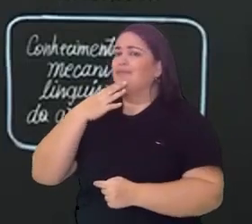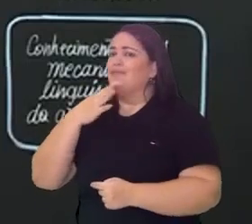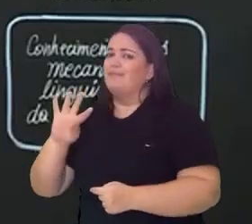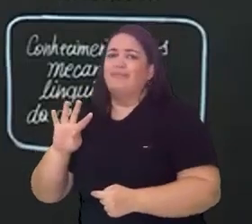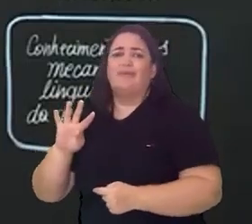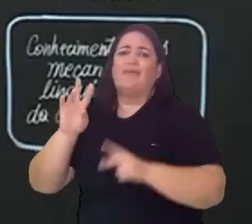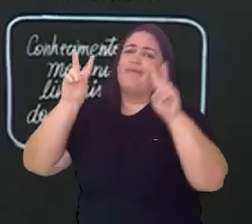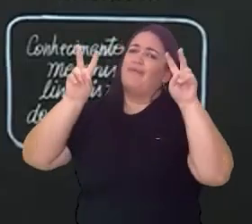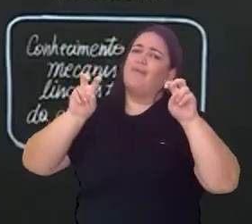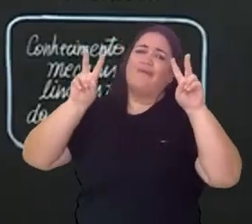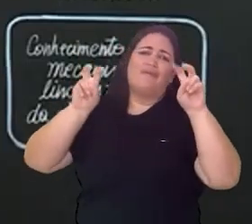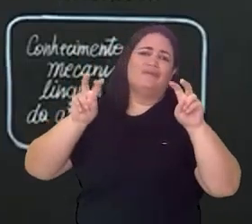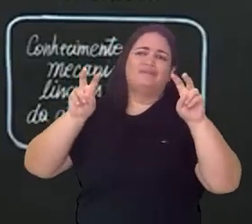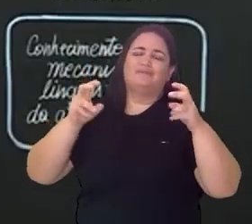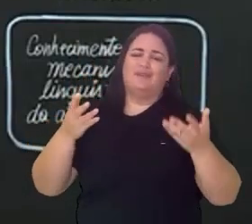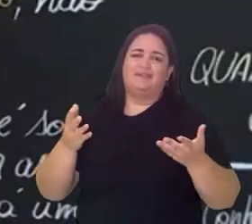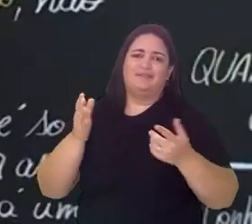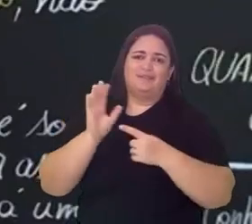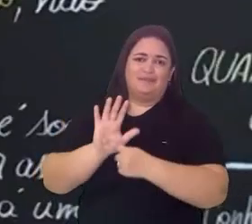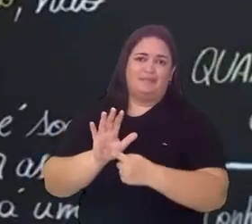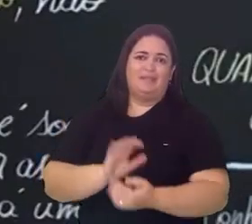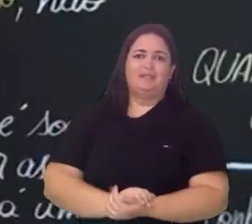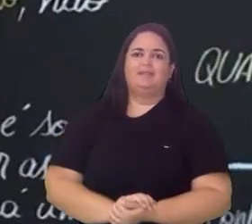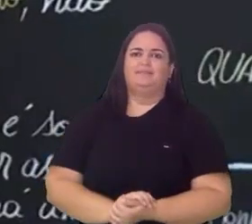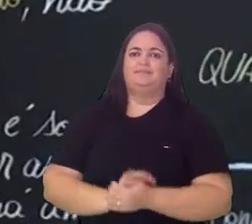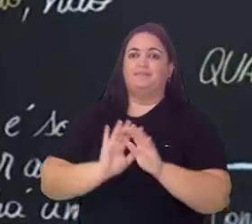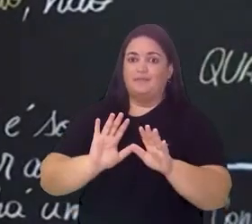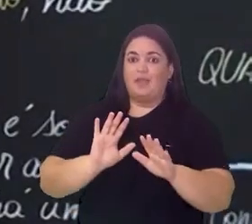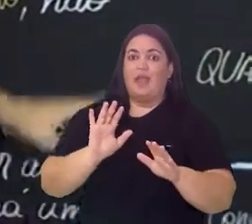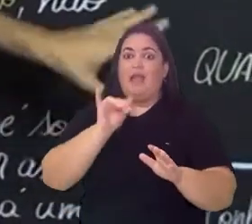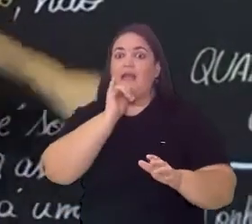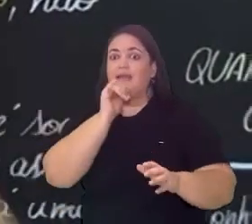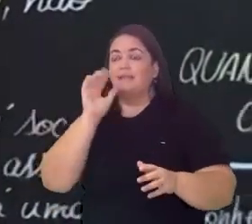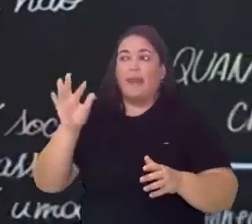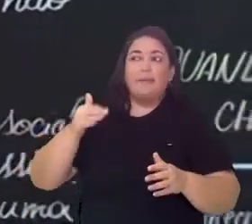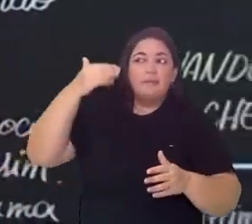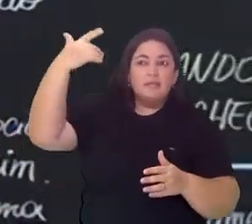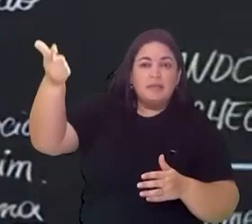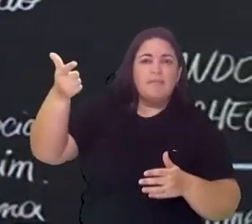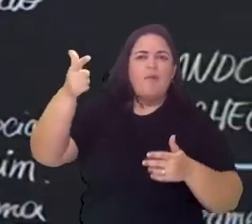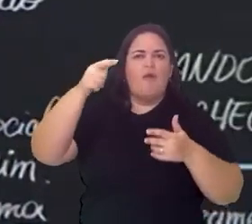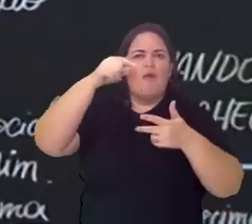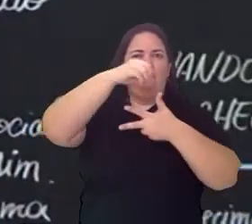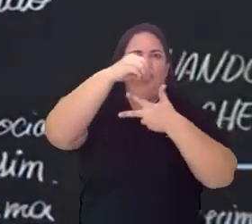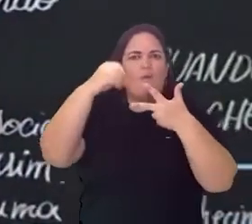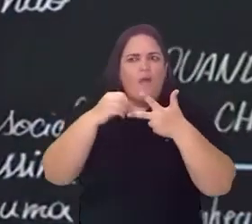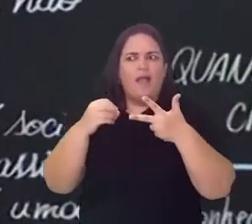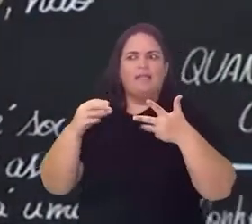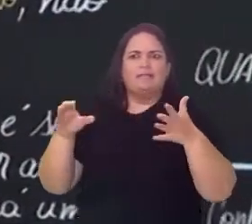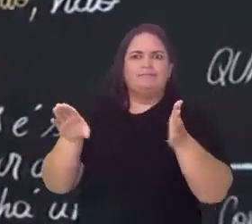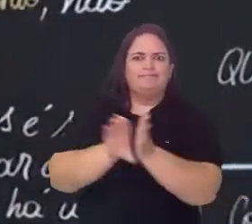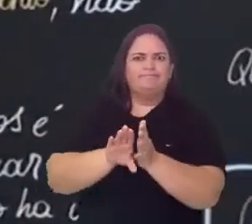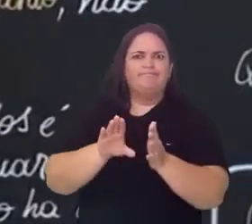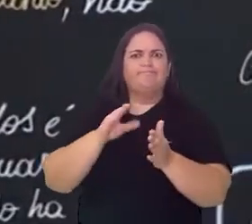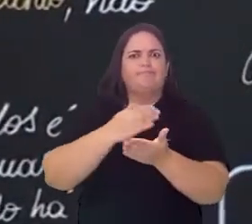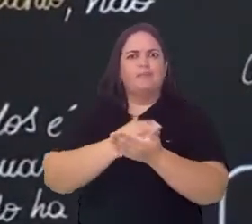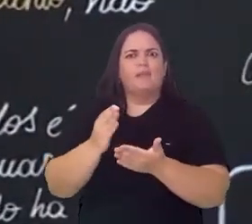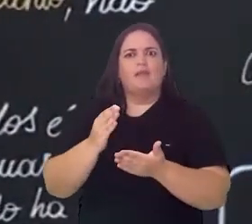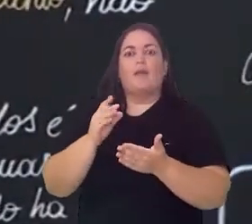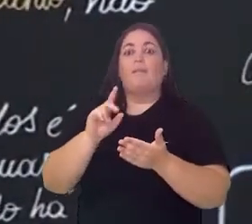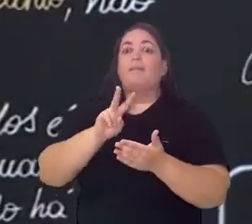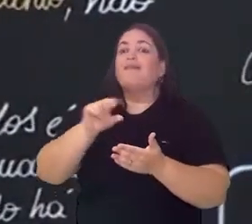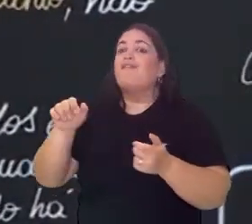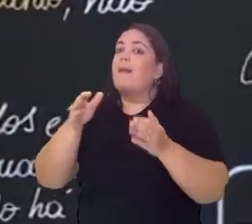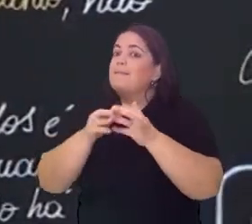tenho conhecimento para falar sobre esse tema. Quando o Enem chegar, né, quando o Exame Nacional do Ensino Médio chegar, vai ter uma competência,